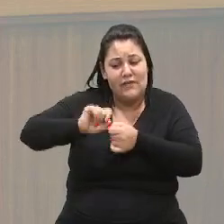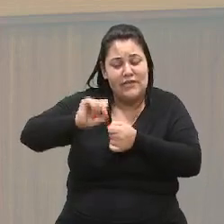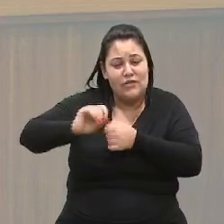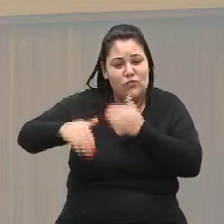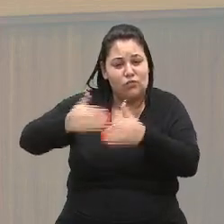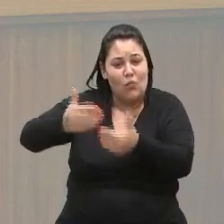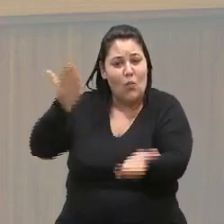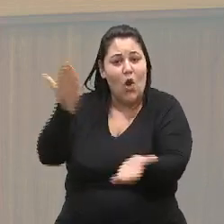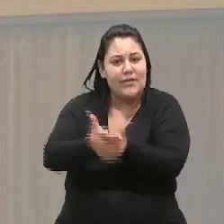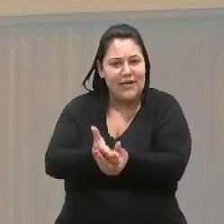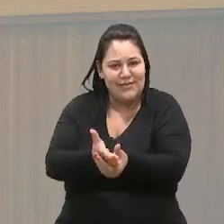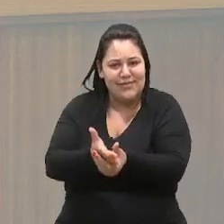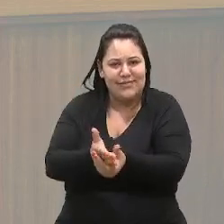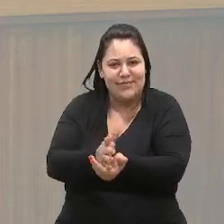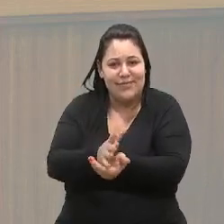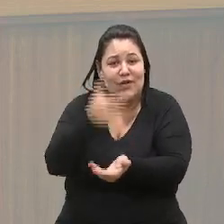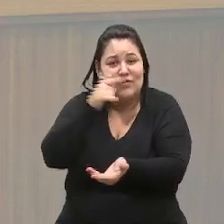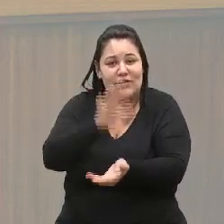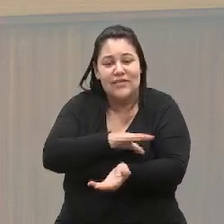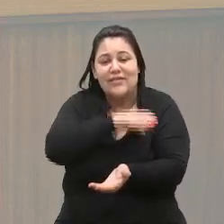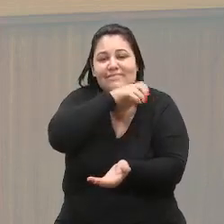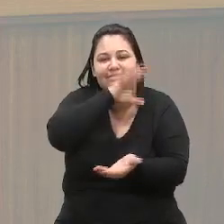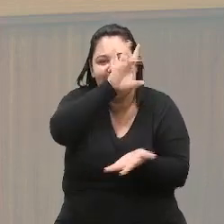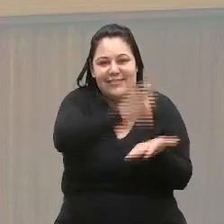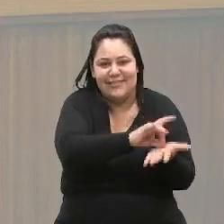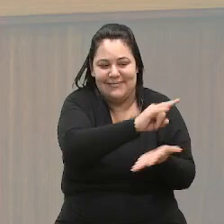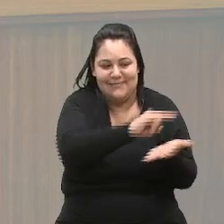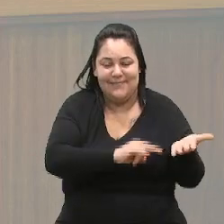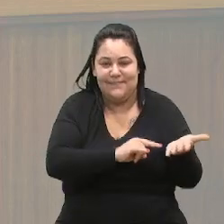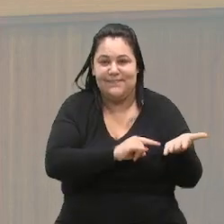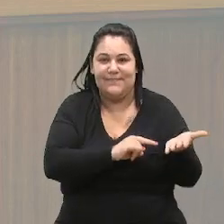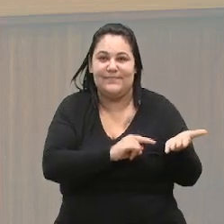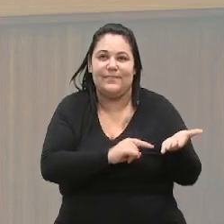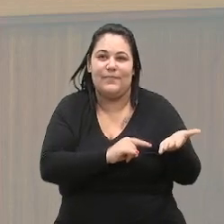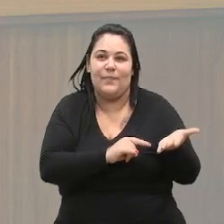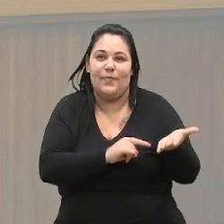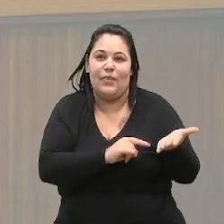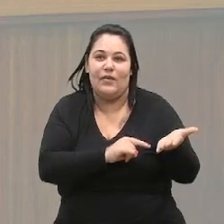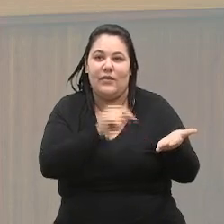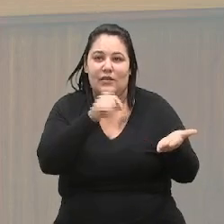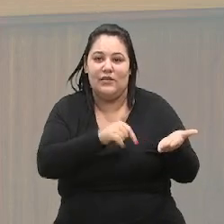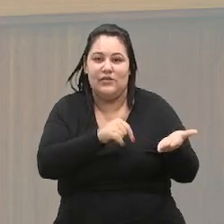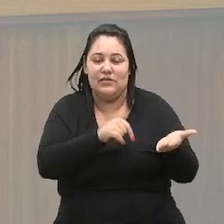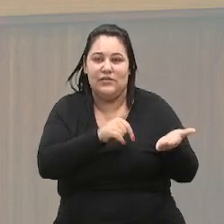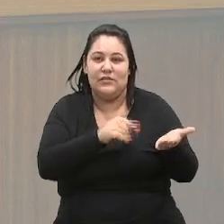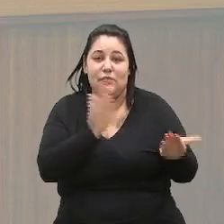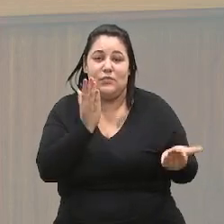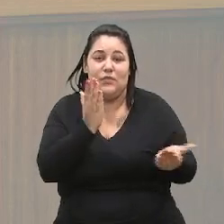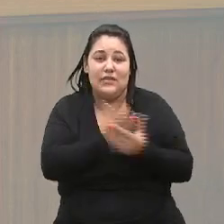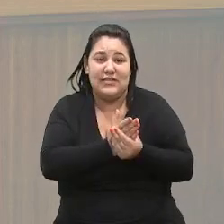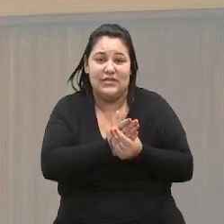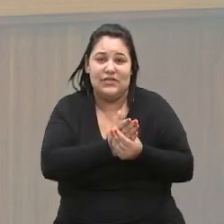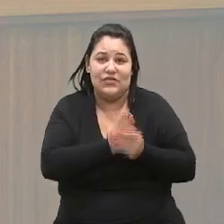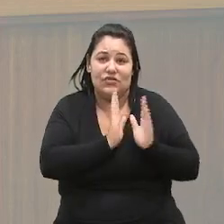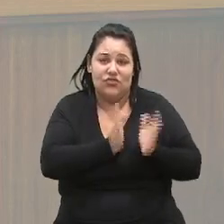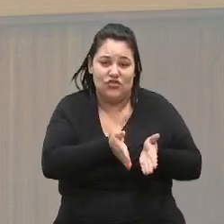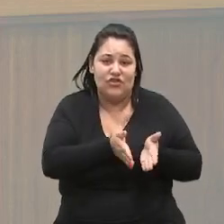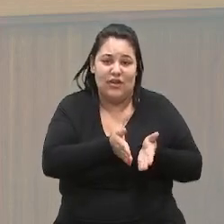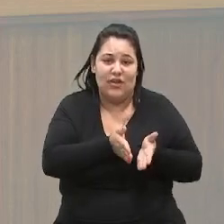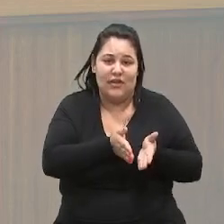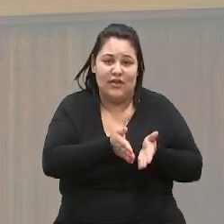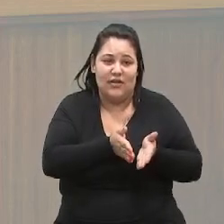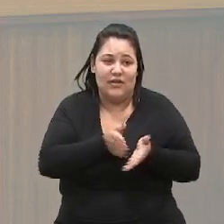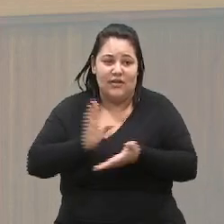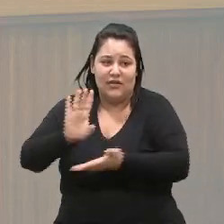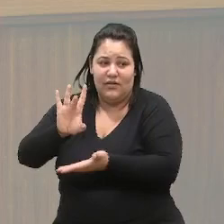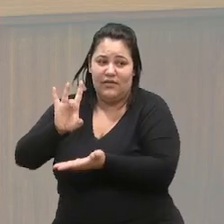de regularização nos bairros, que esses processos de regularização eles já estão instaurados,